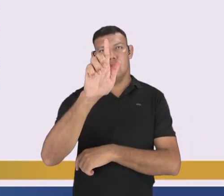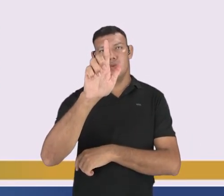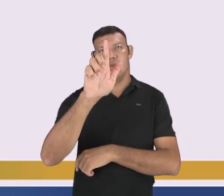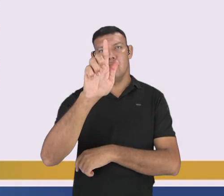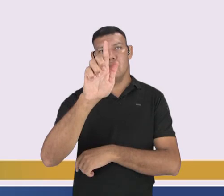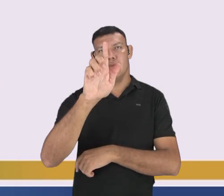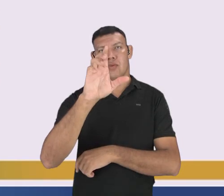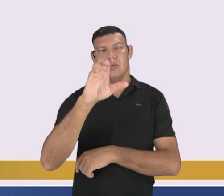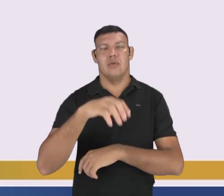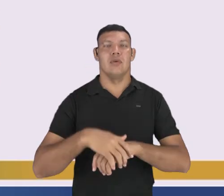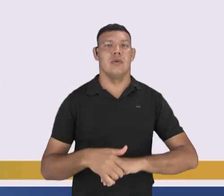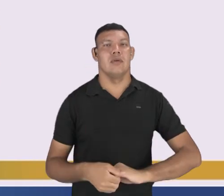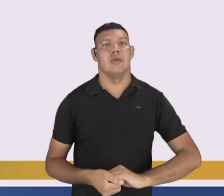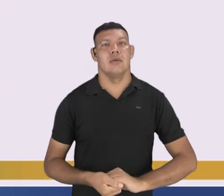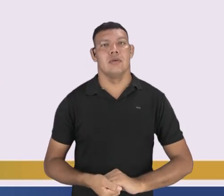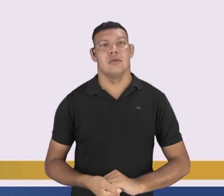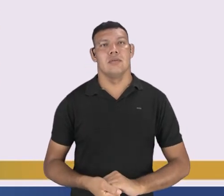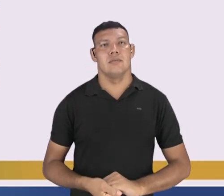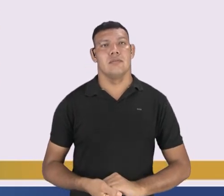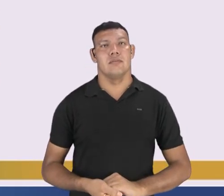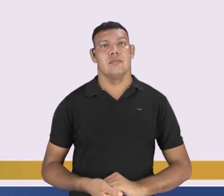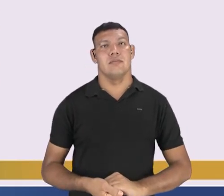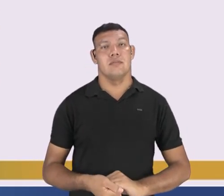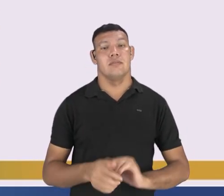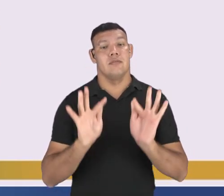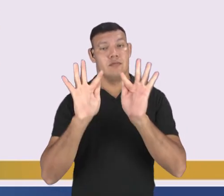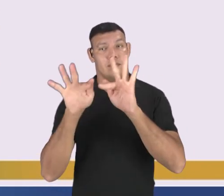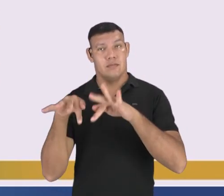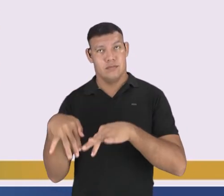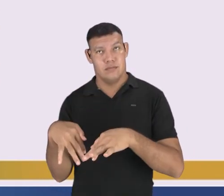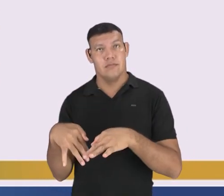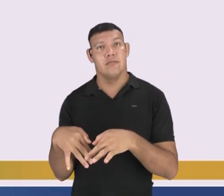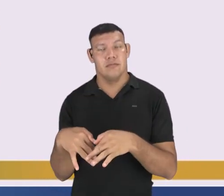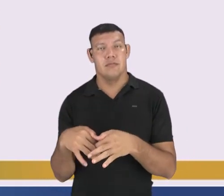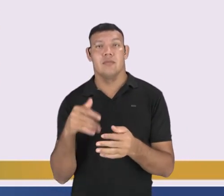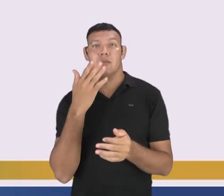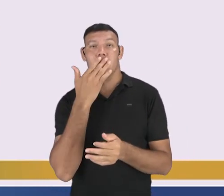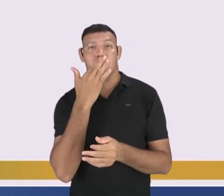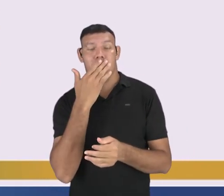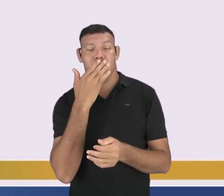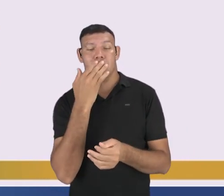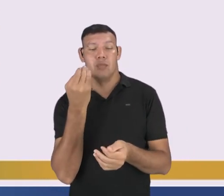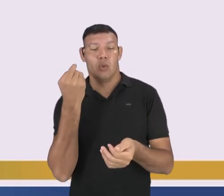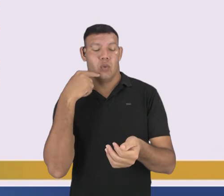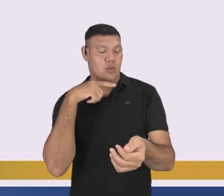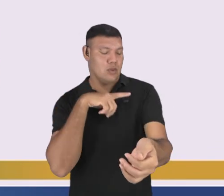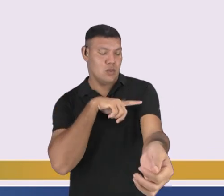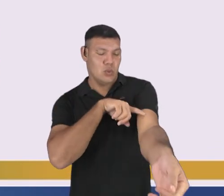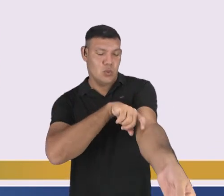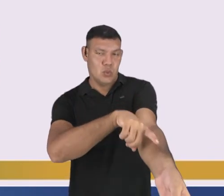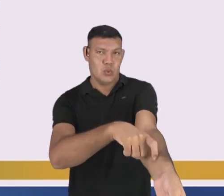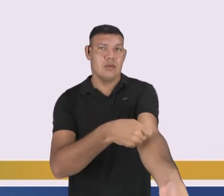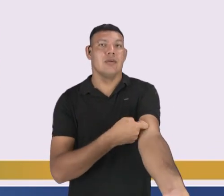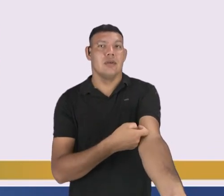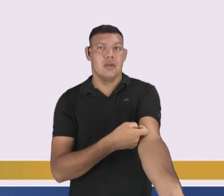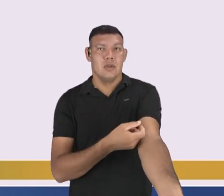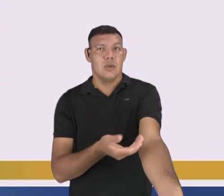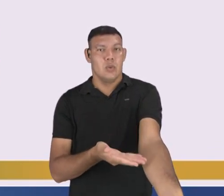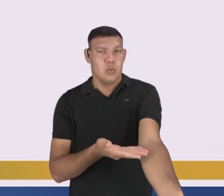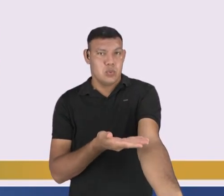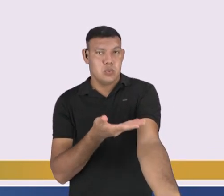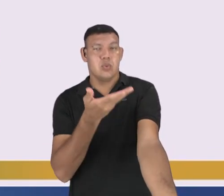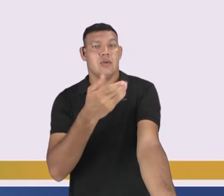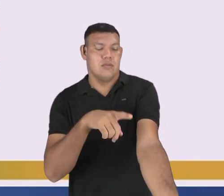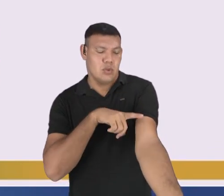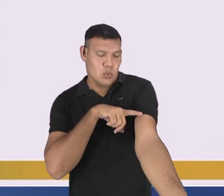e moléculas de glicose. Por fim, né, essa glicose é enviada para o sangue, normalizando a hipoglicemia. Ou seja, quando a gente